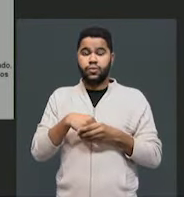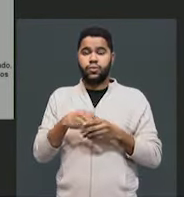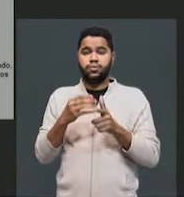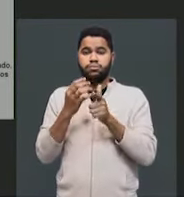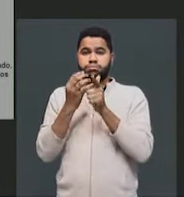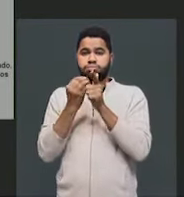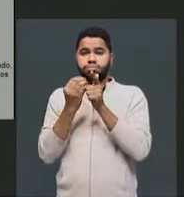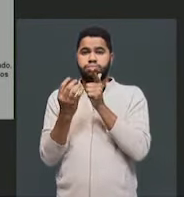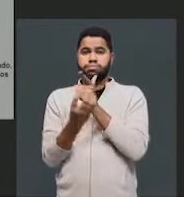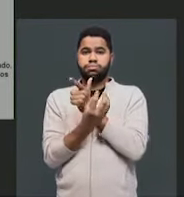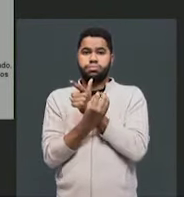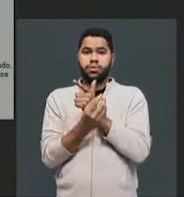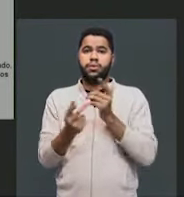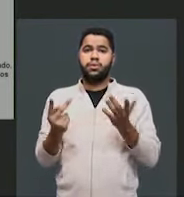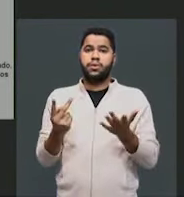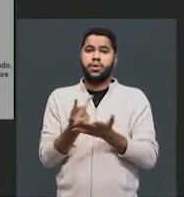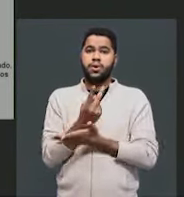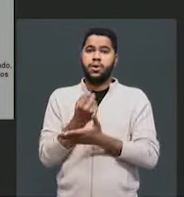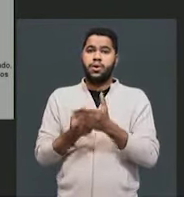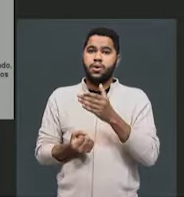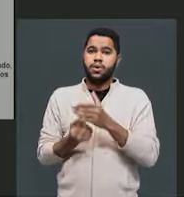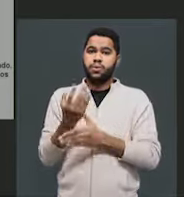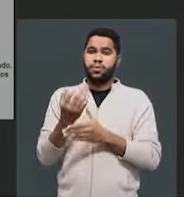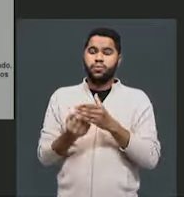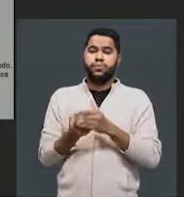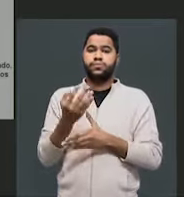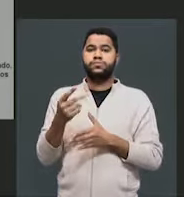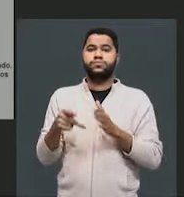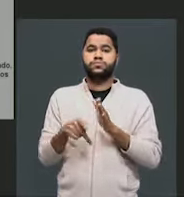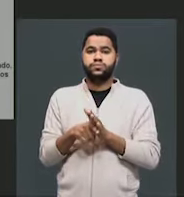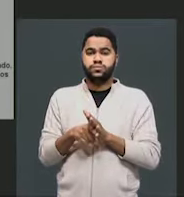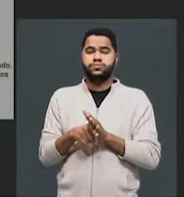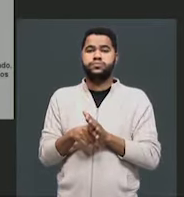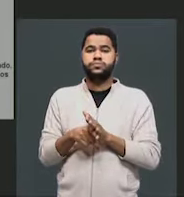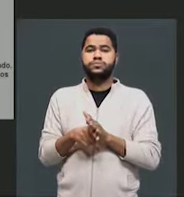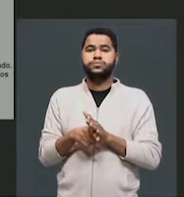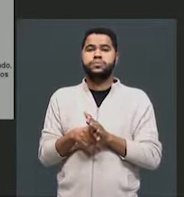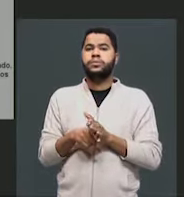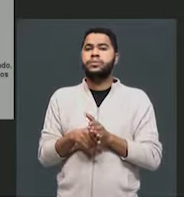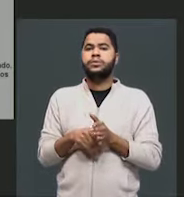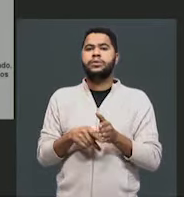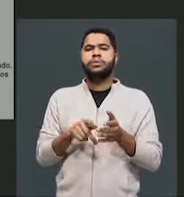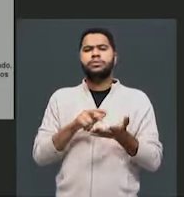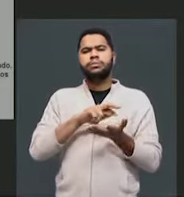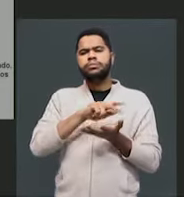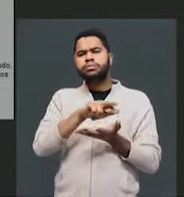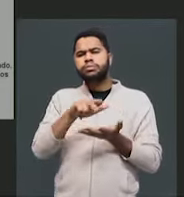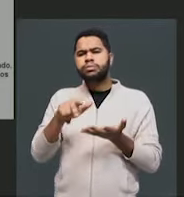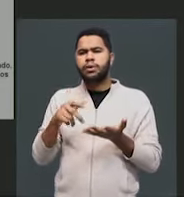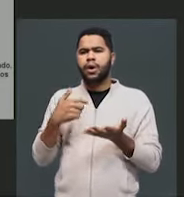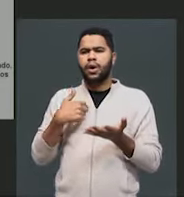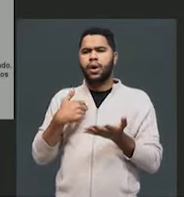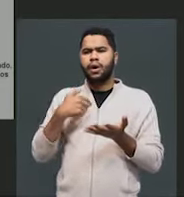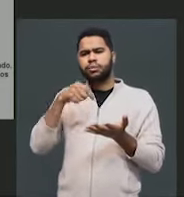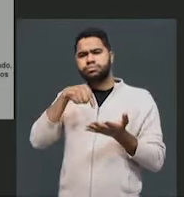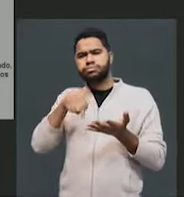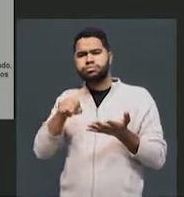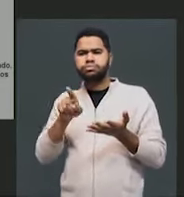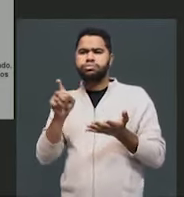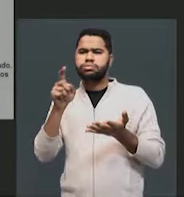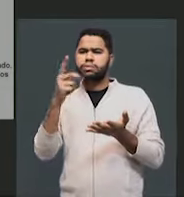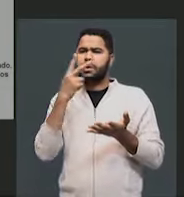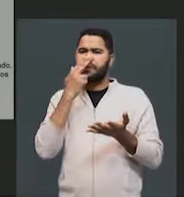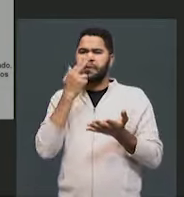a produção de espermatozoides, ele vai ter aqui um monte de canaizinhos aqui dentro, ó, parecendo